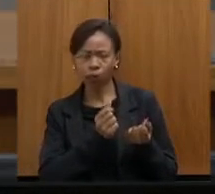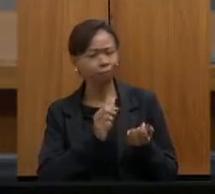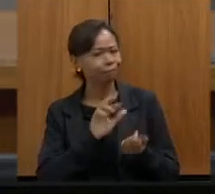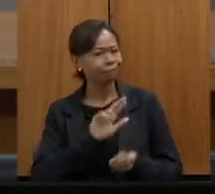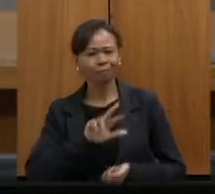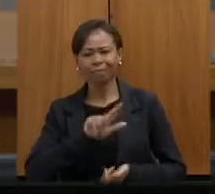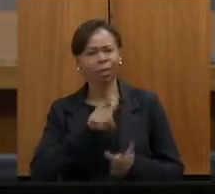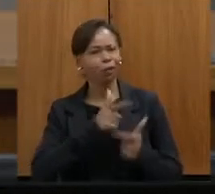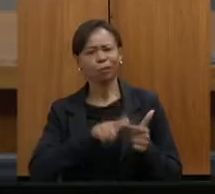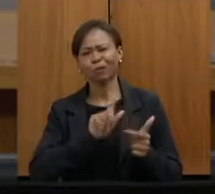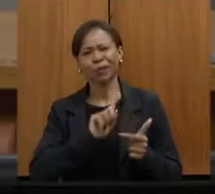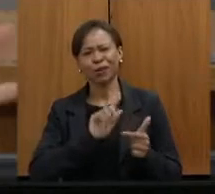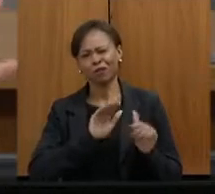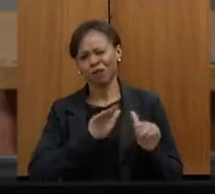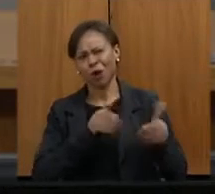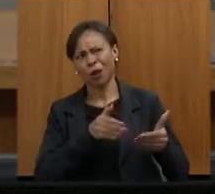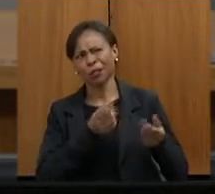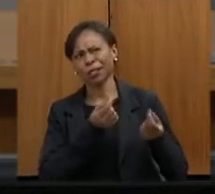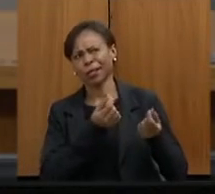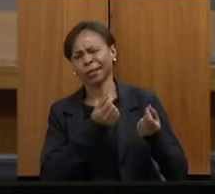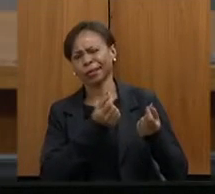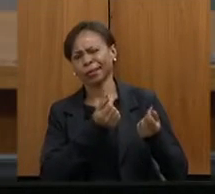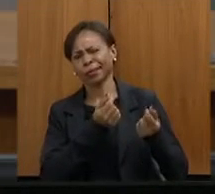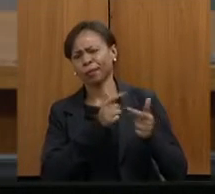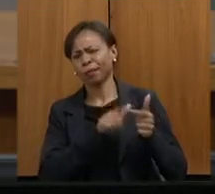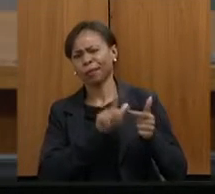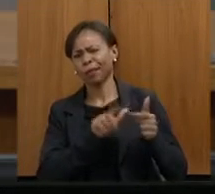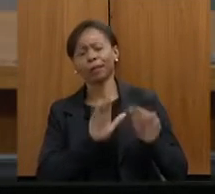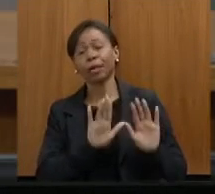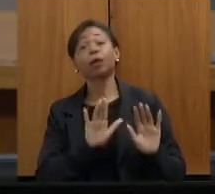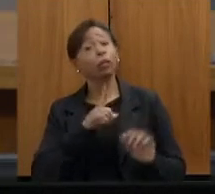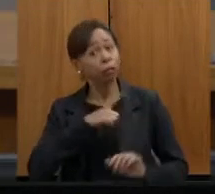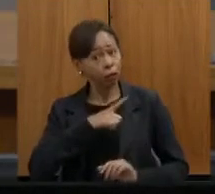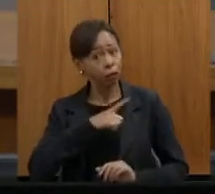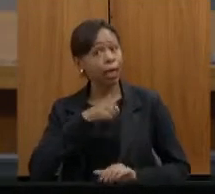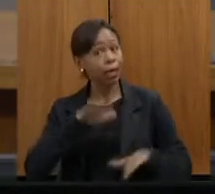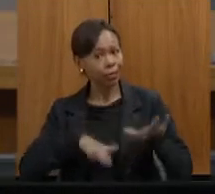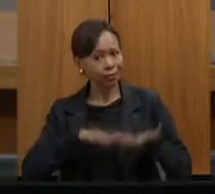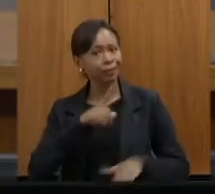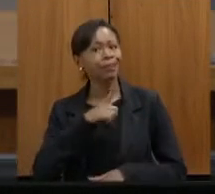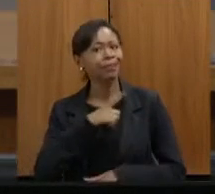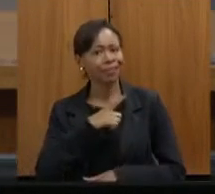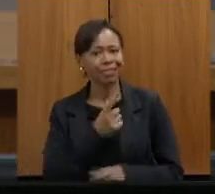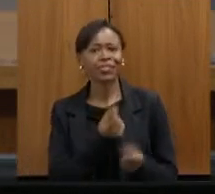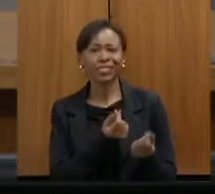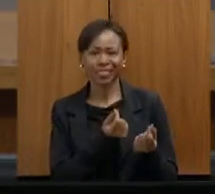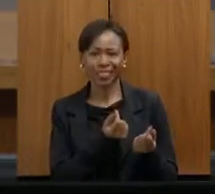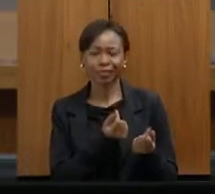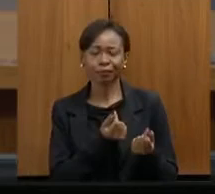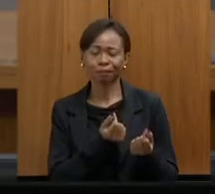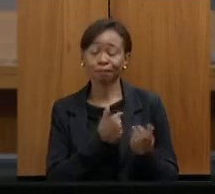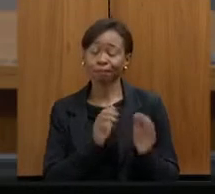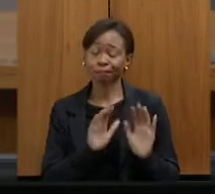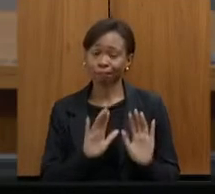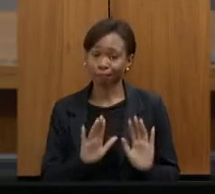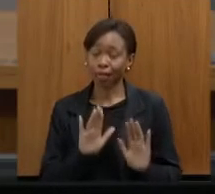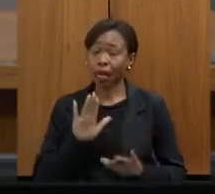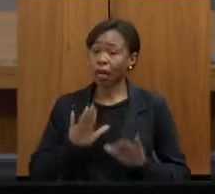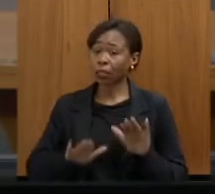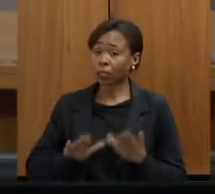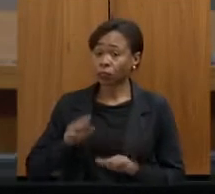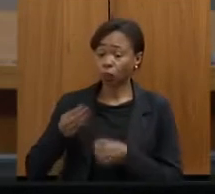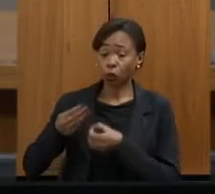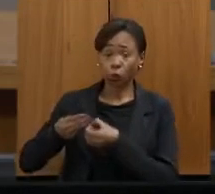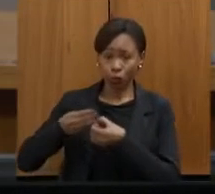focado no dinheiro, o dinheiro... Às vezes o dinheiro tem e a gente não consegue executar da forma devida. Primeiro, os municípios têm uma dificuldade de